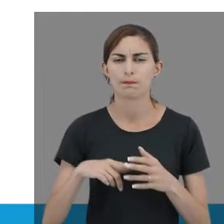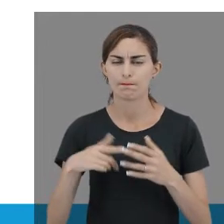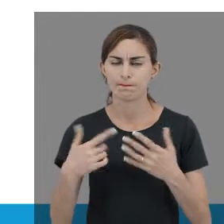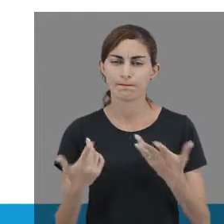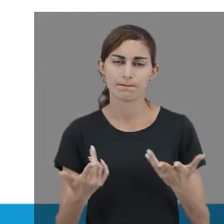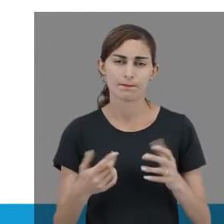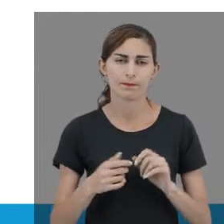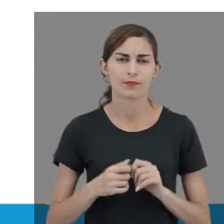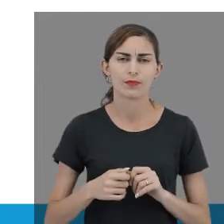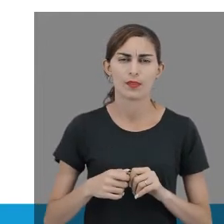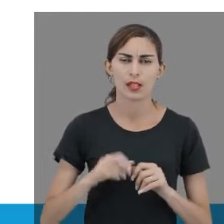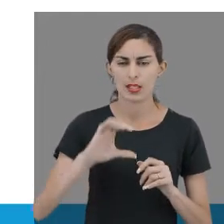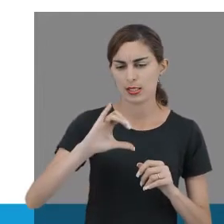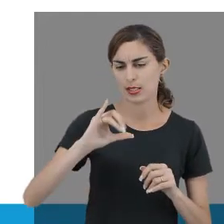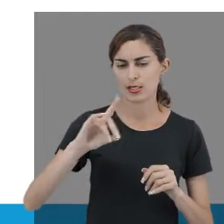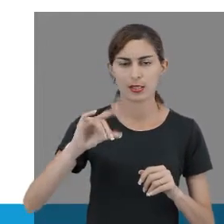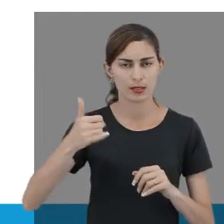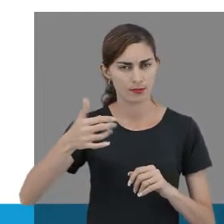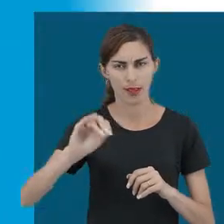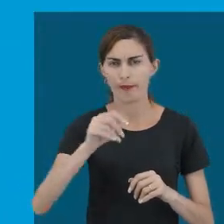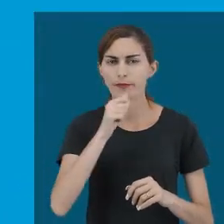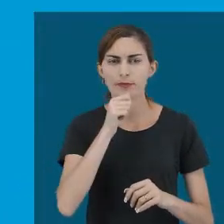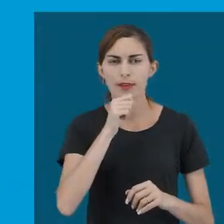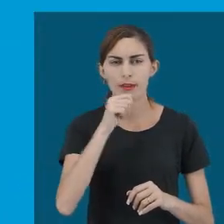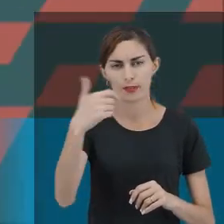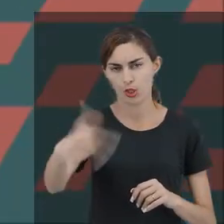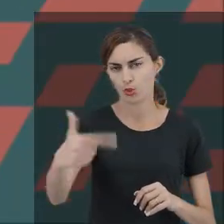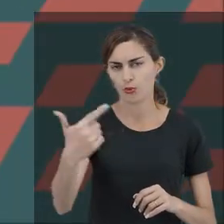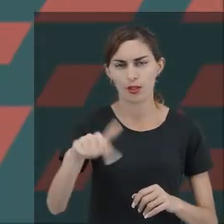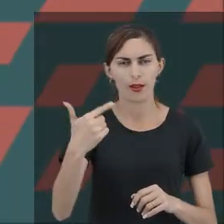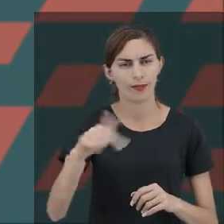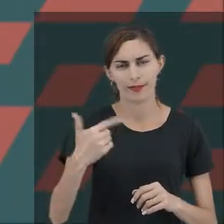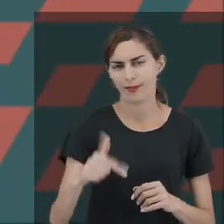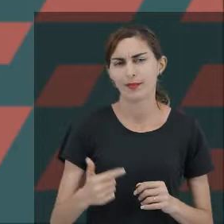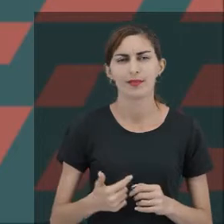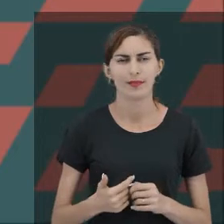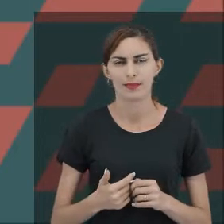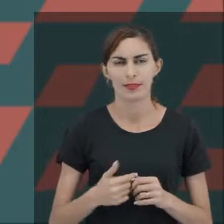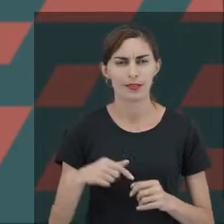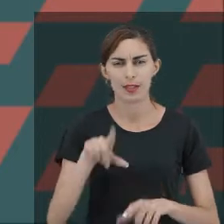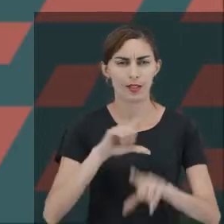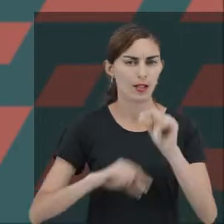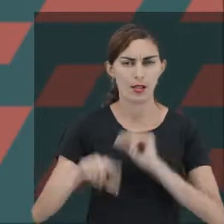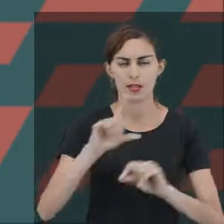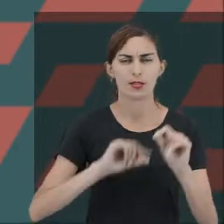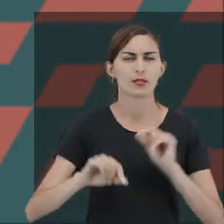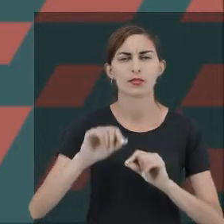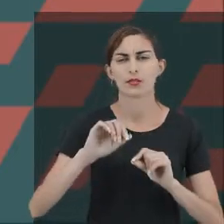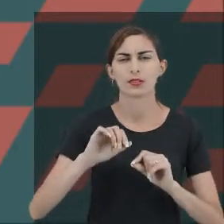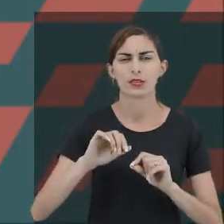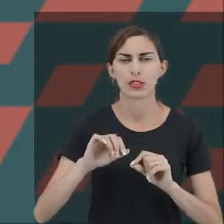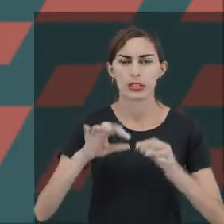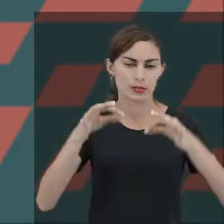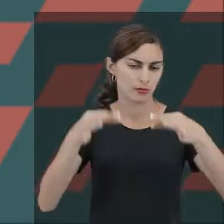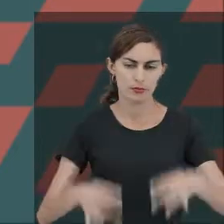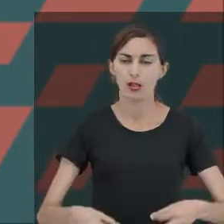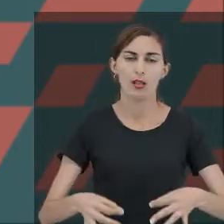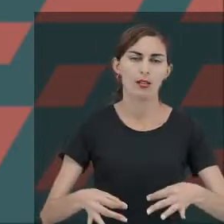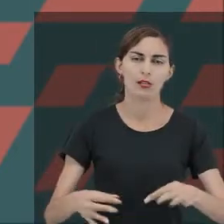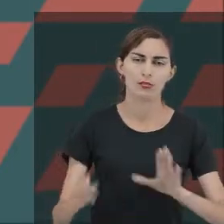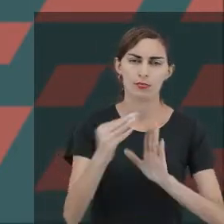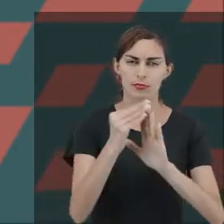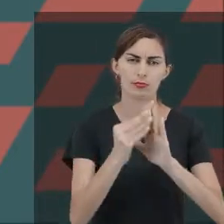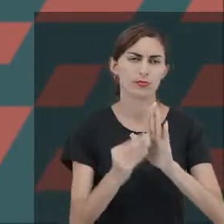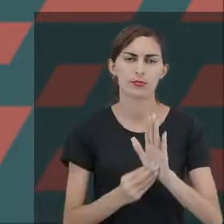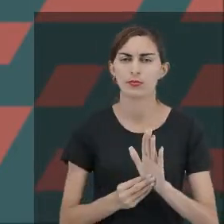diz doença viral congênita não especificada. O CID-10 ainda não tem, para o SIM, a